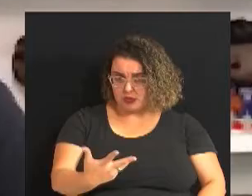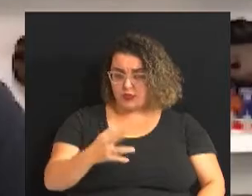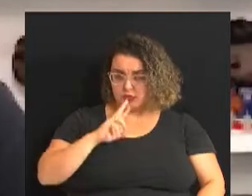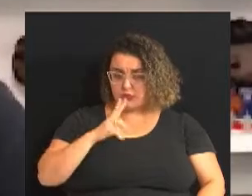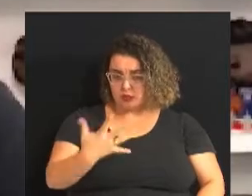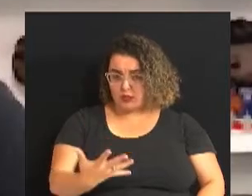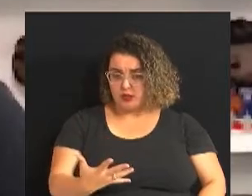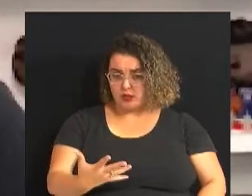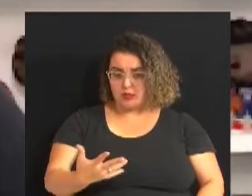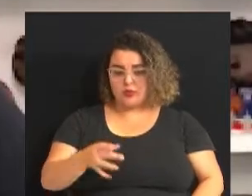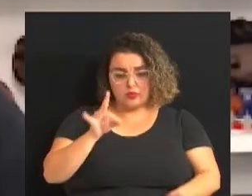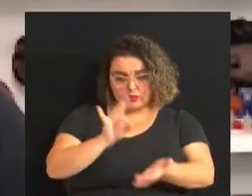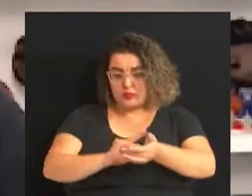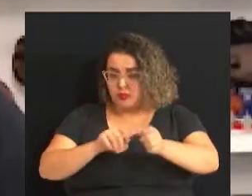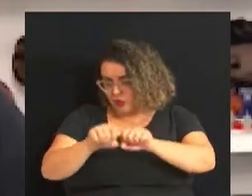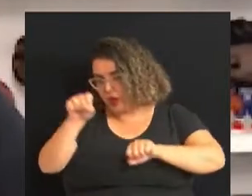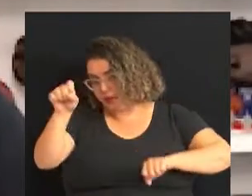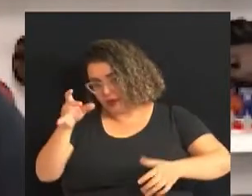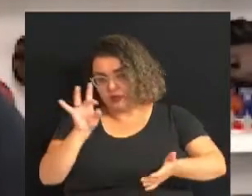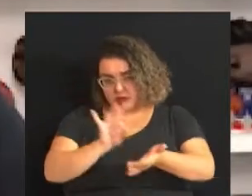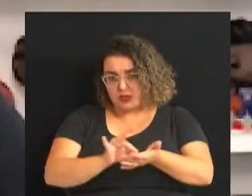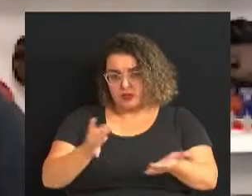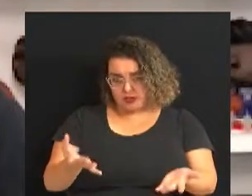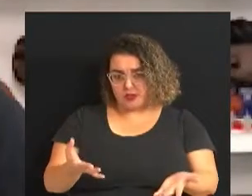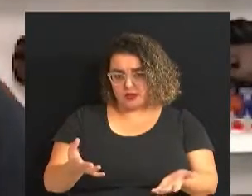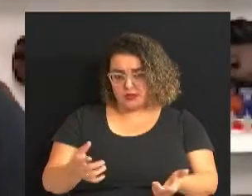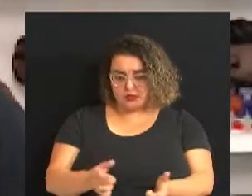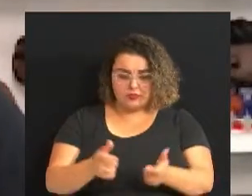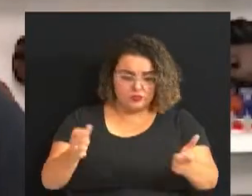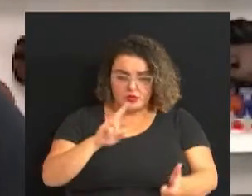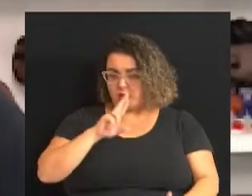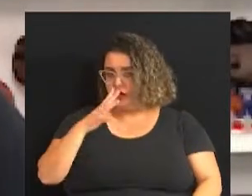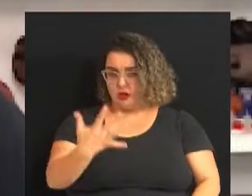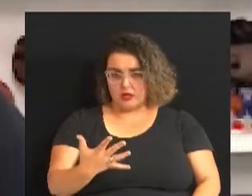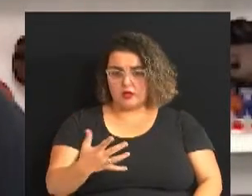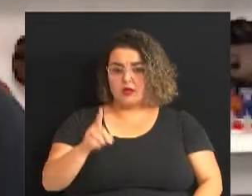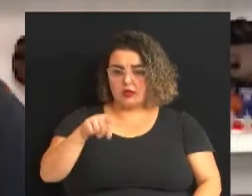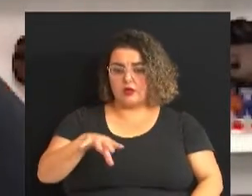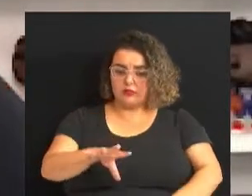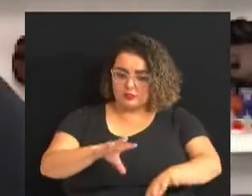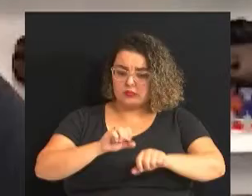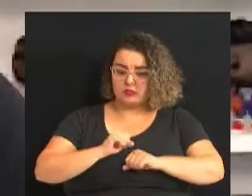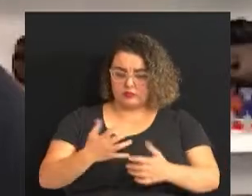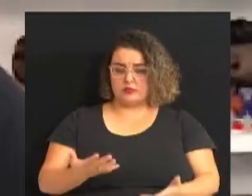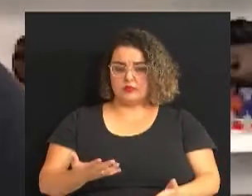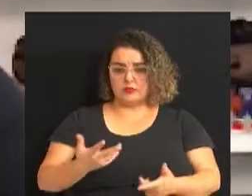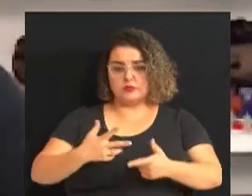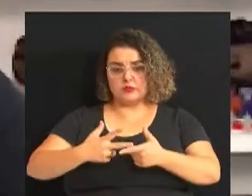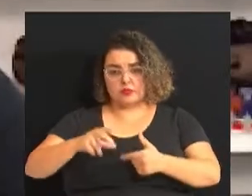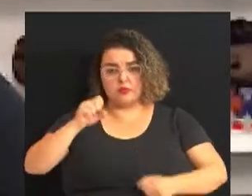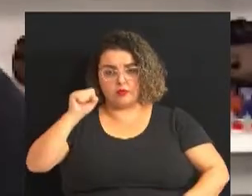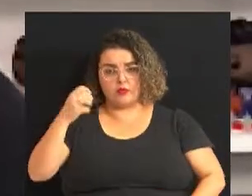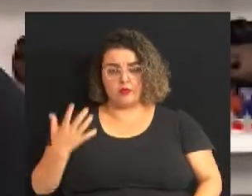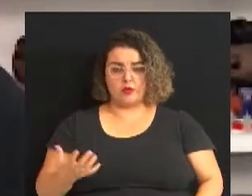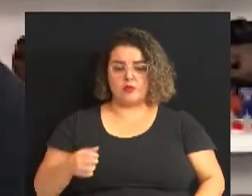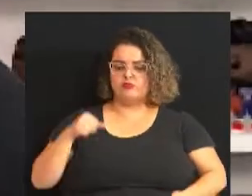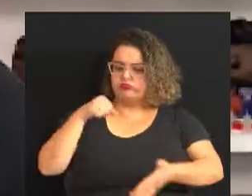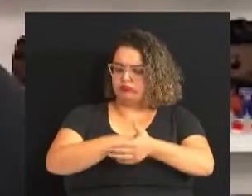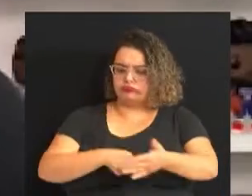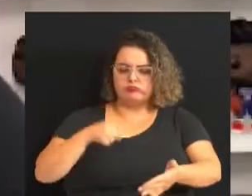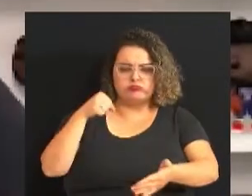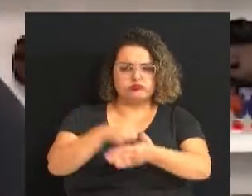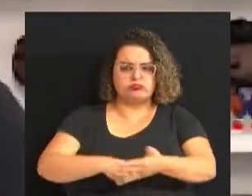verdadeiros heróis, né, Gabriel? Acho que os resultados, os grandes resultados, eles são adquiridos aqui, eles são conquistados com muita luta, com